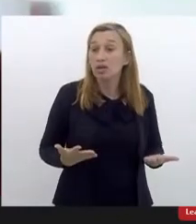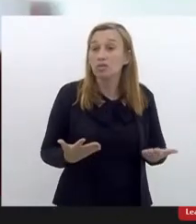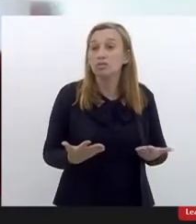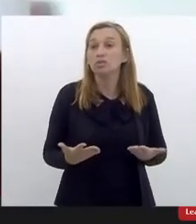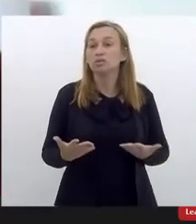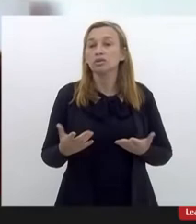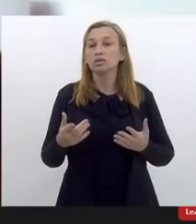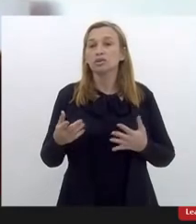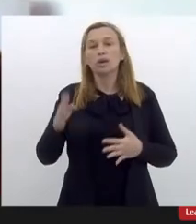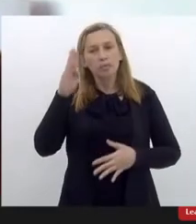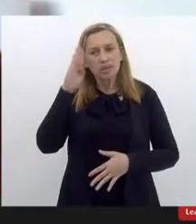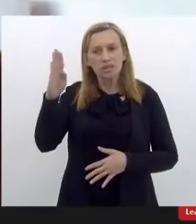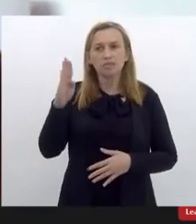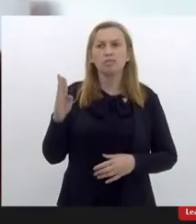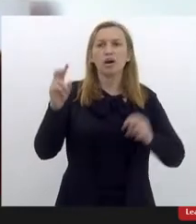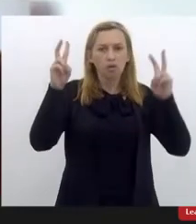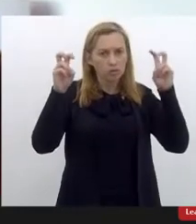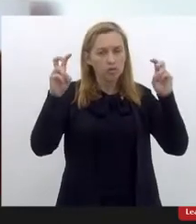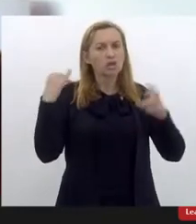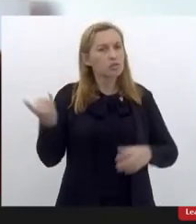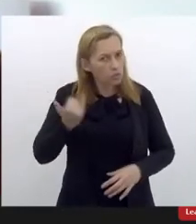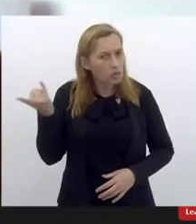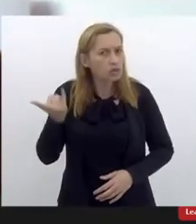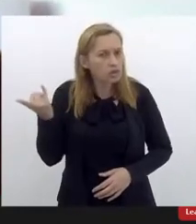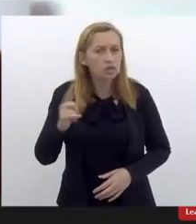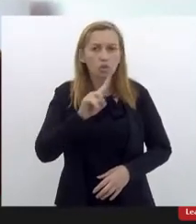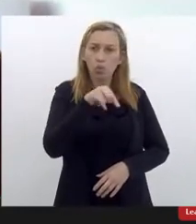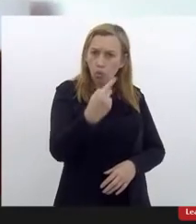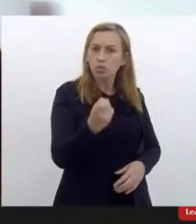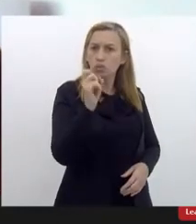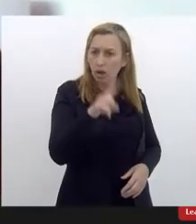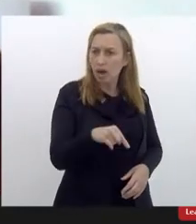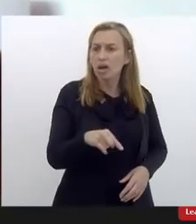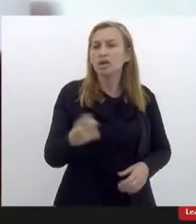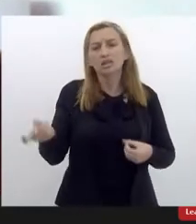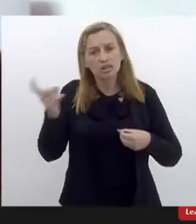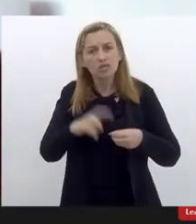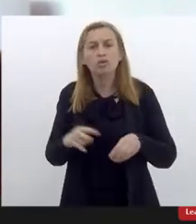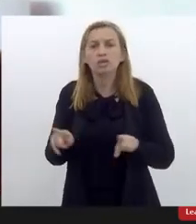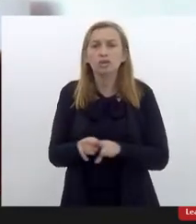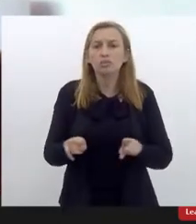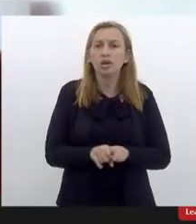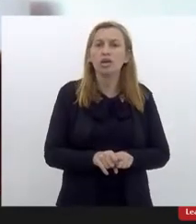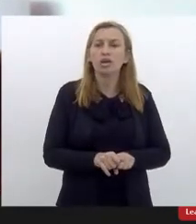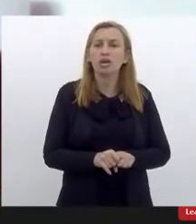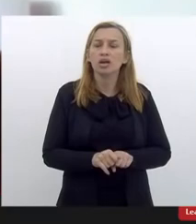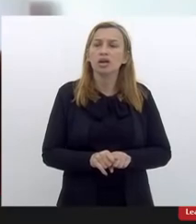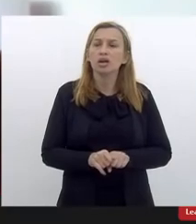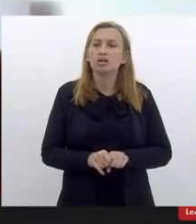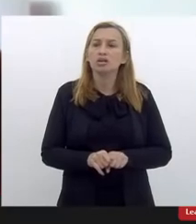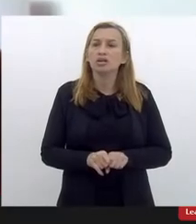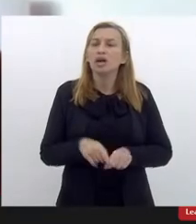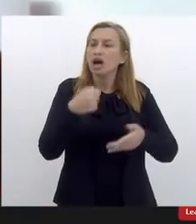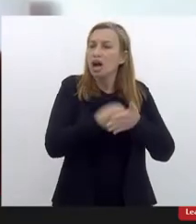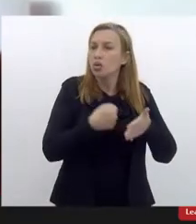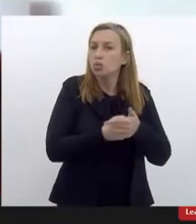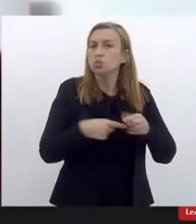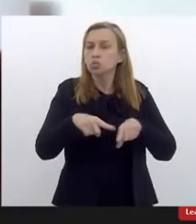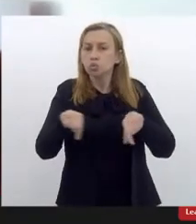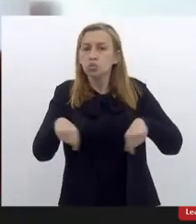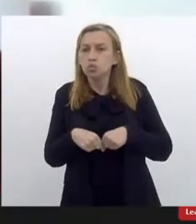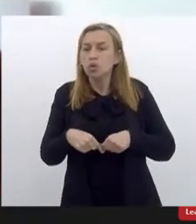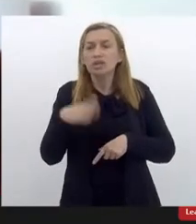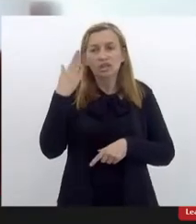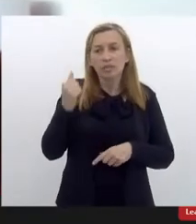Esse é um elemento muito importante, e o outro é, nessa volta também, a lotação das salas. A gente sabe que